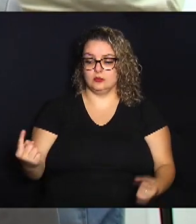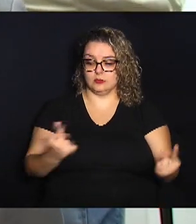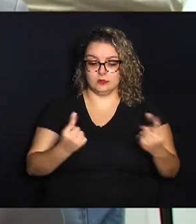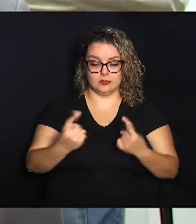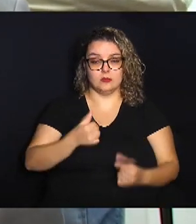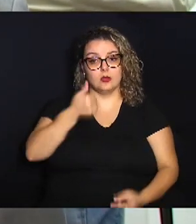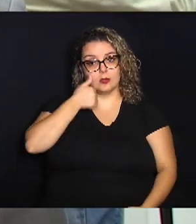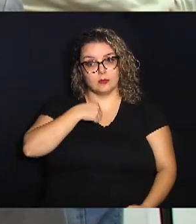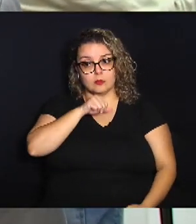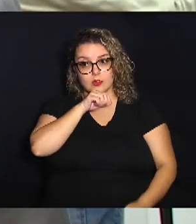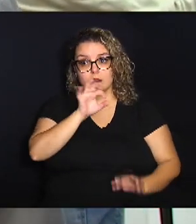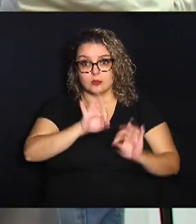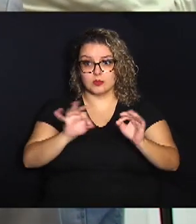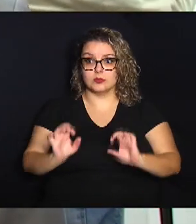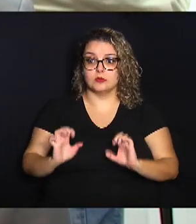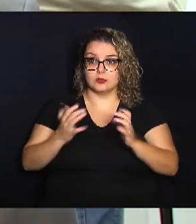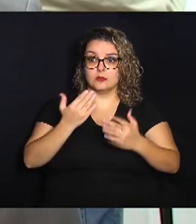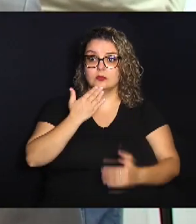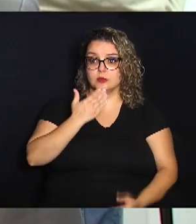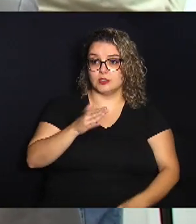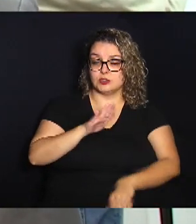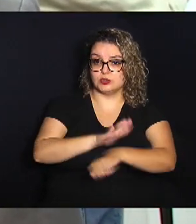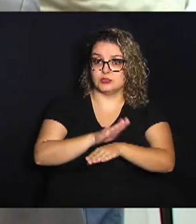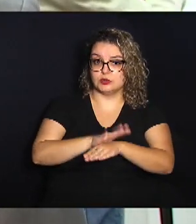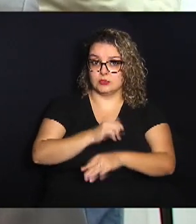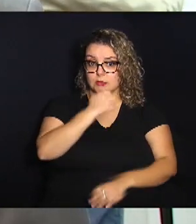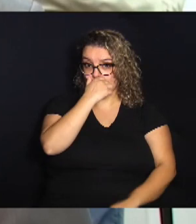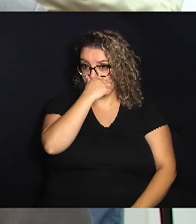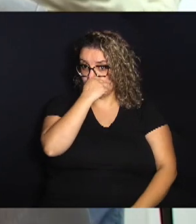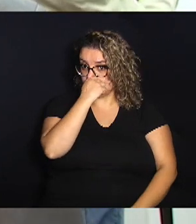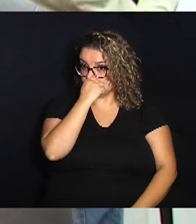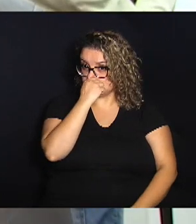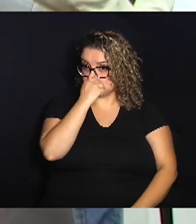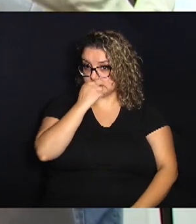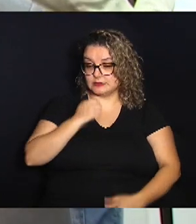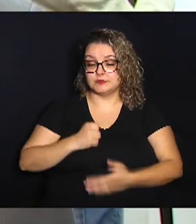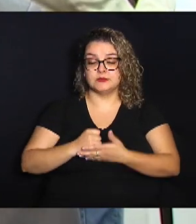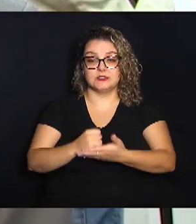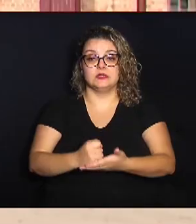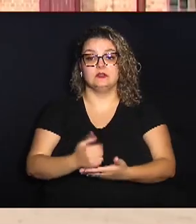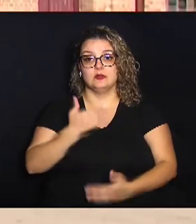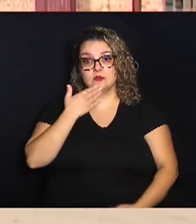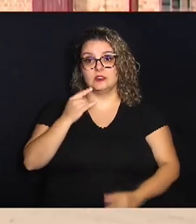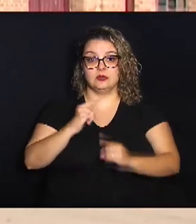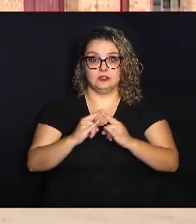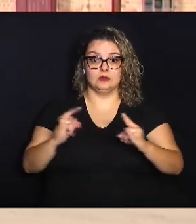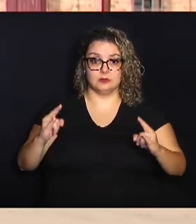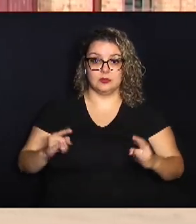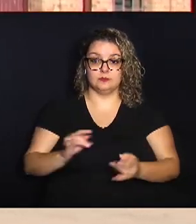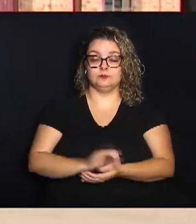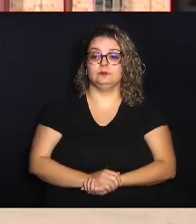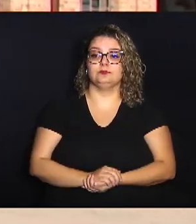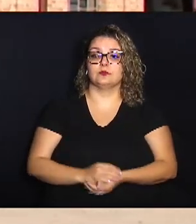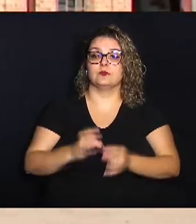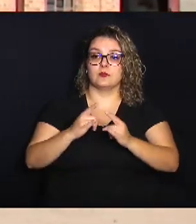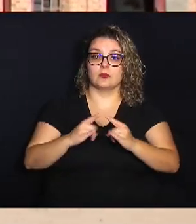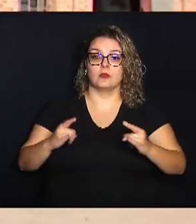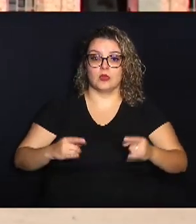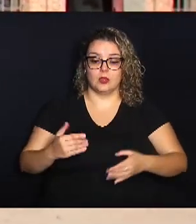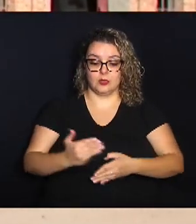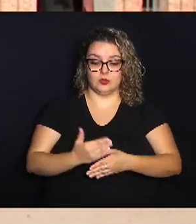organizadores do evento, pedindo ajuda para poder levar uma melhoria para esse barracão. O barracão foi erguido